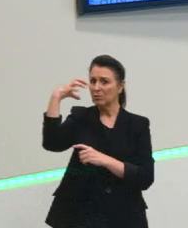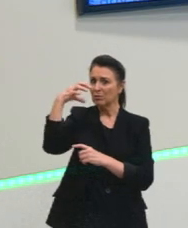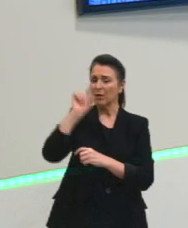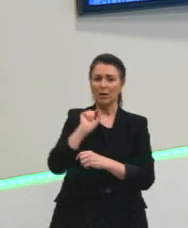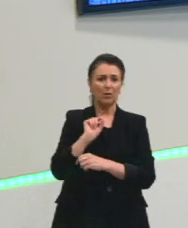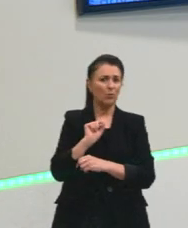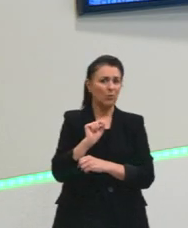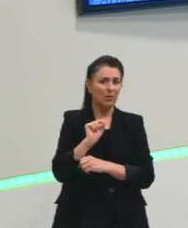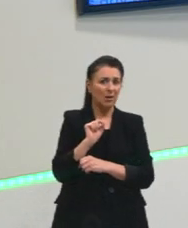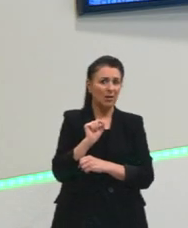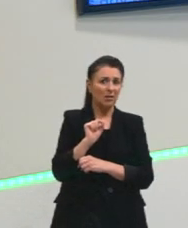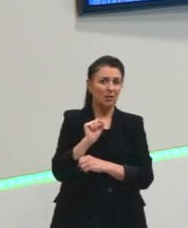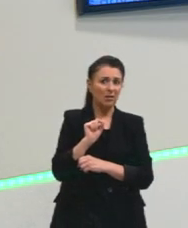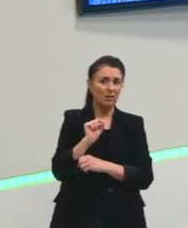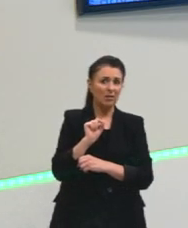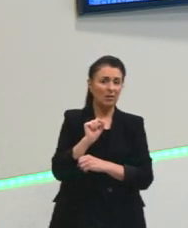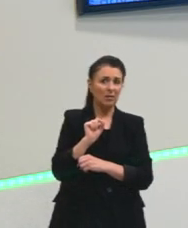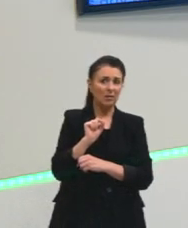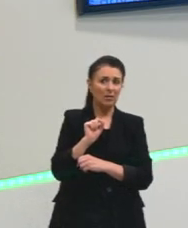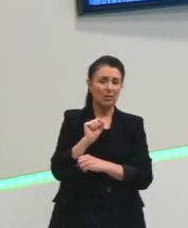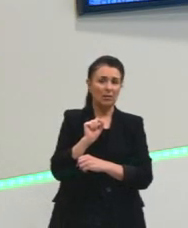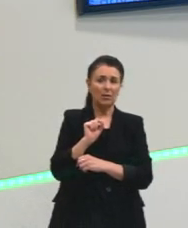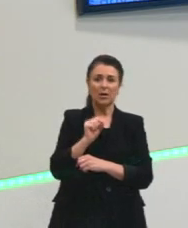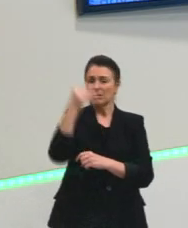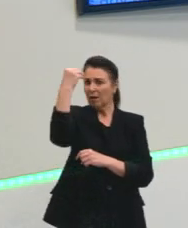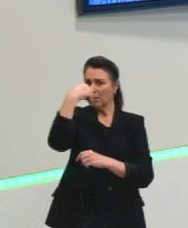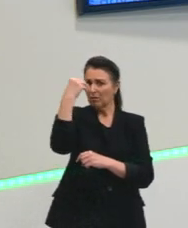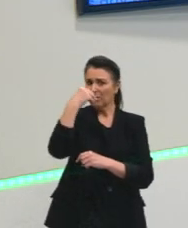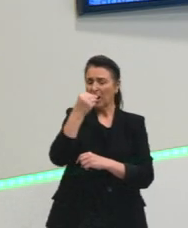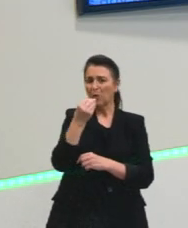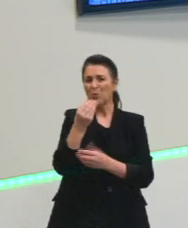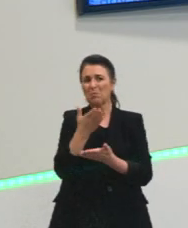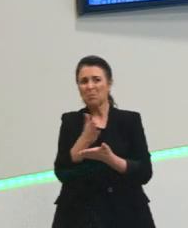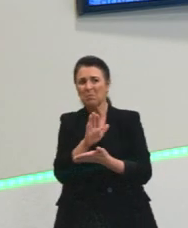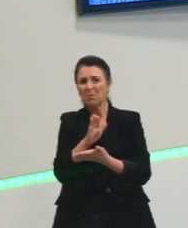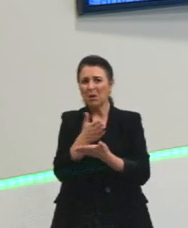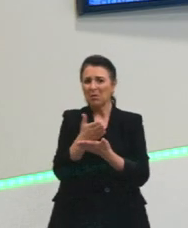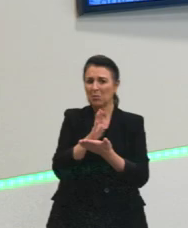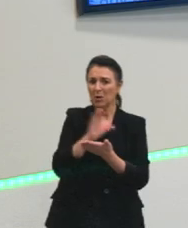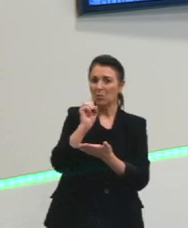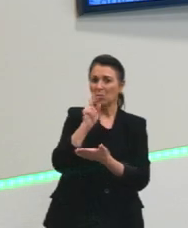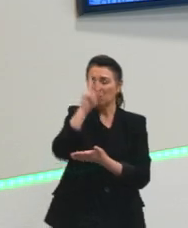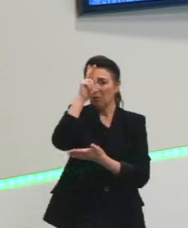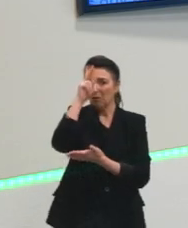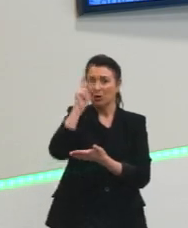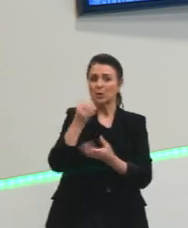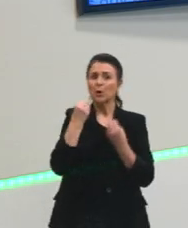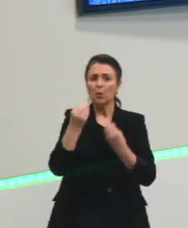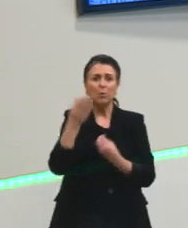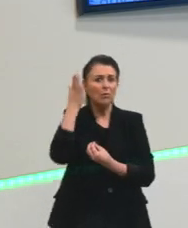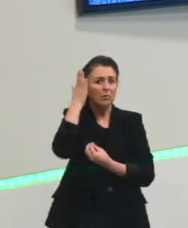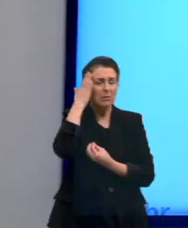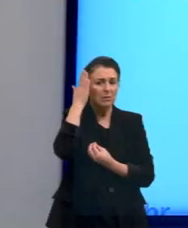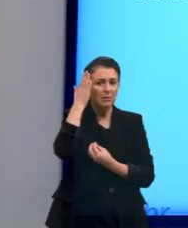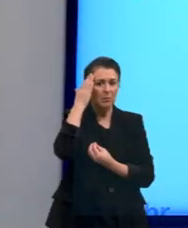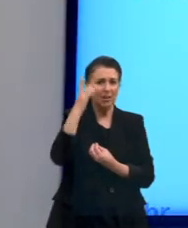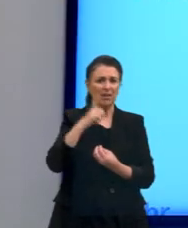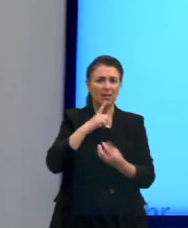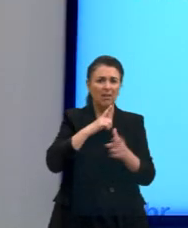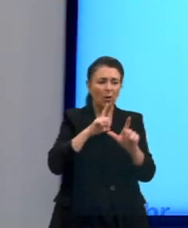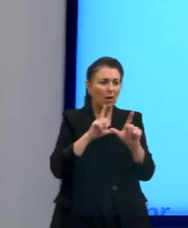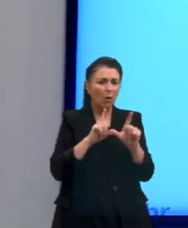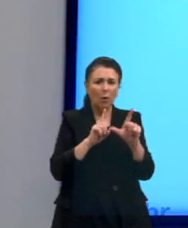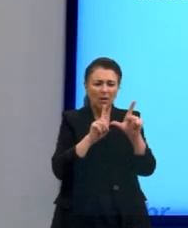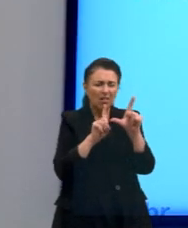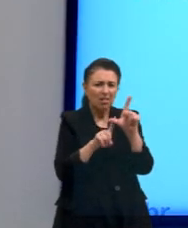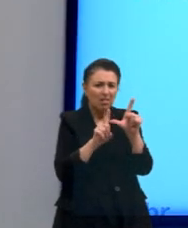e vai ser o pele é fraco moderado ou forte e como que identifica o se monte de letrinha que